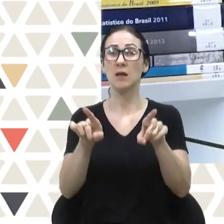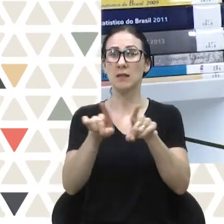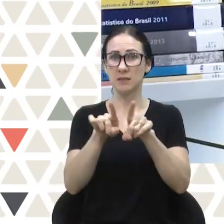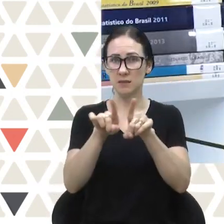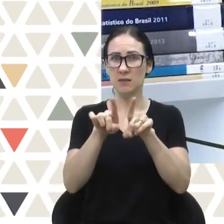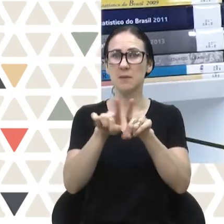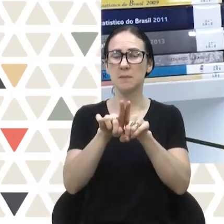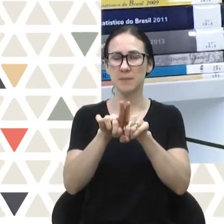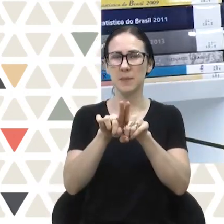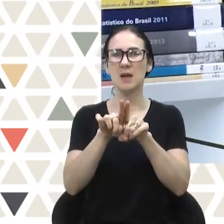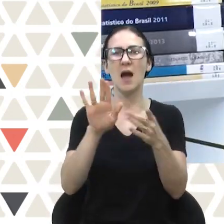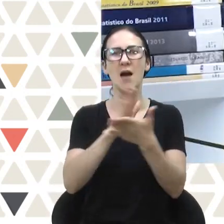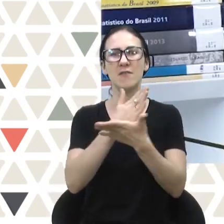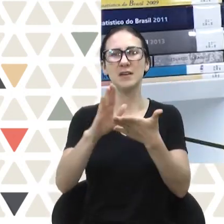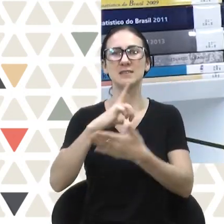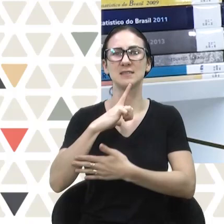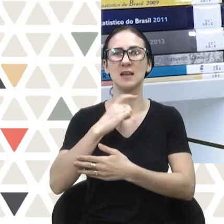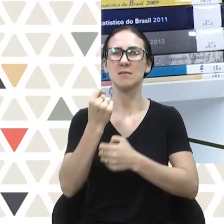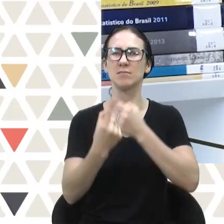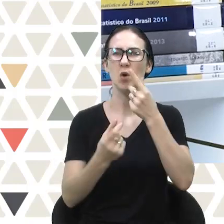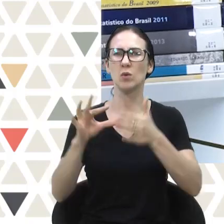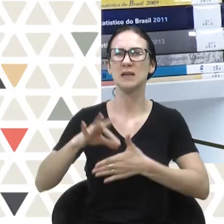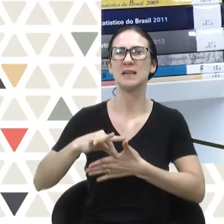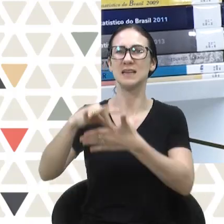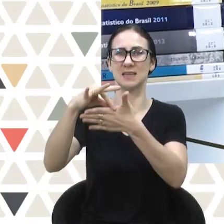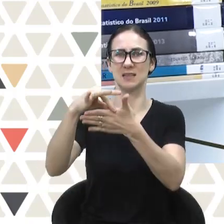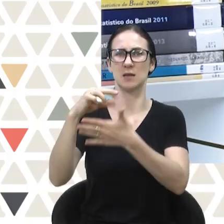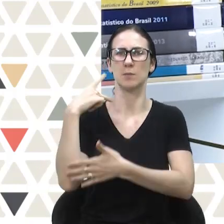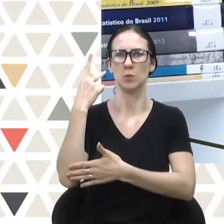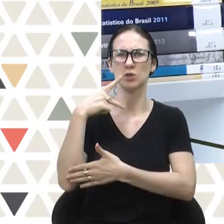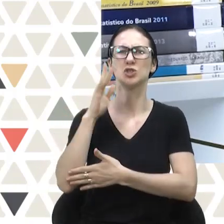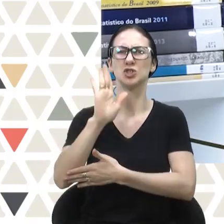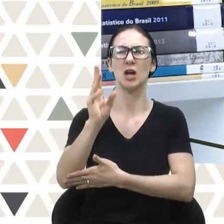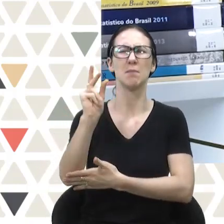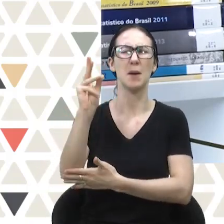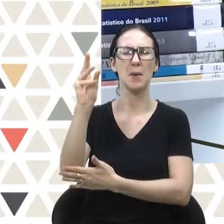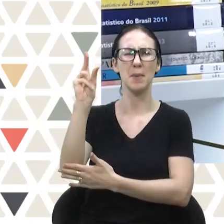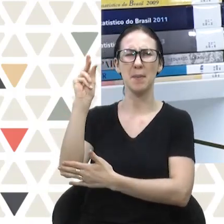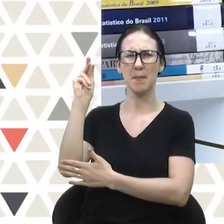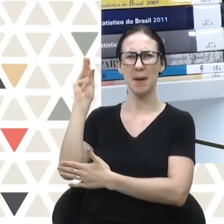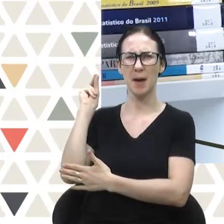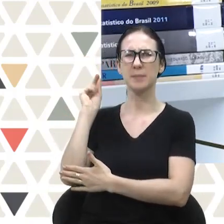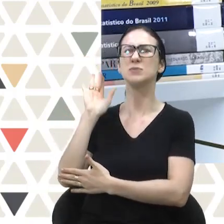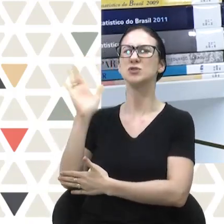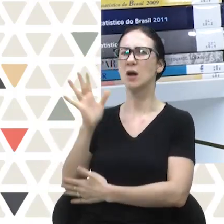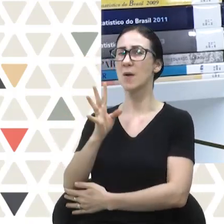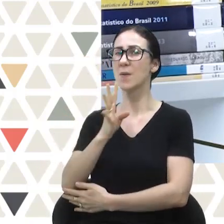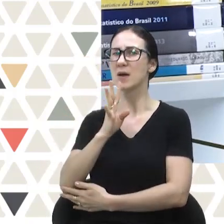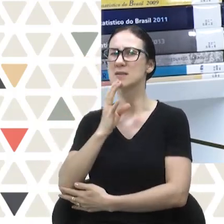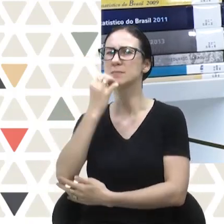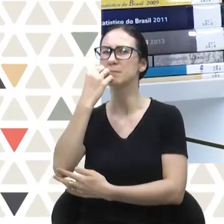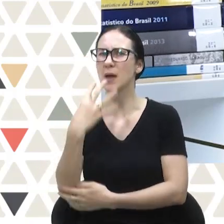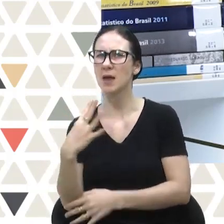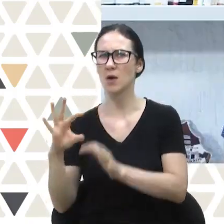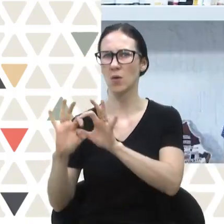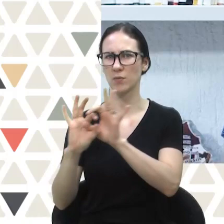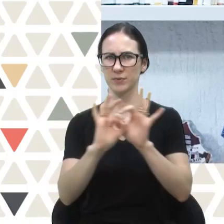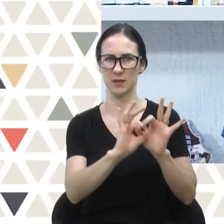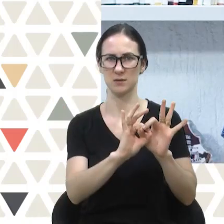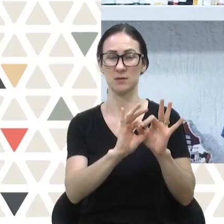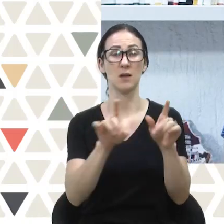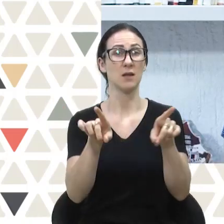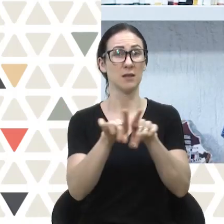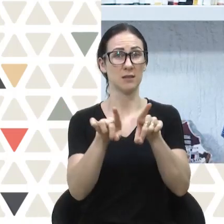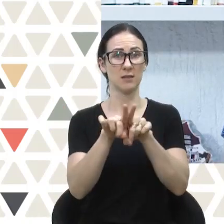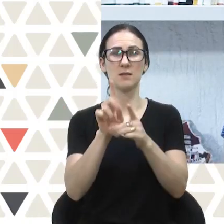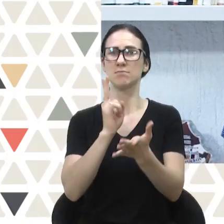vezes comandada por lideranças que já estão há bastante tempo, que conhecem bem o riscado. E